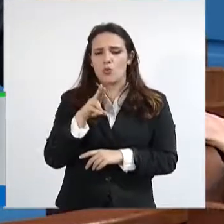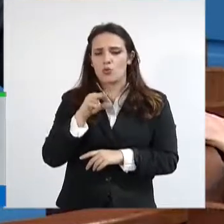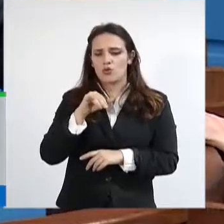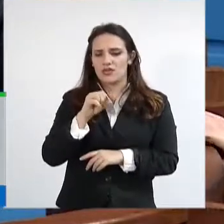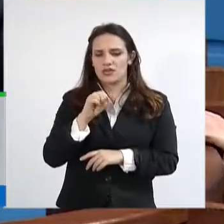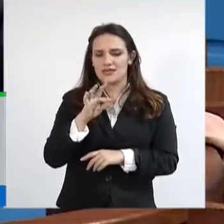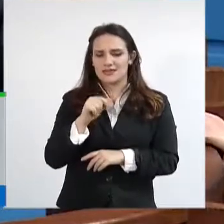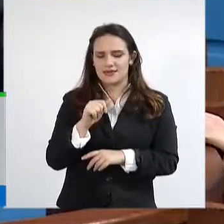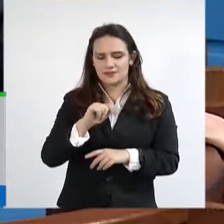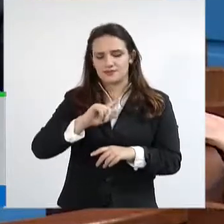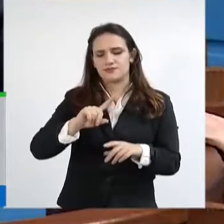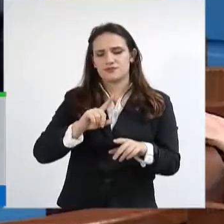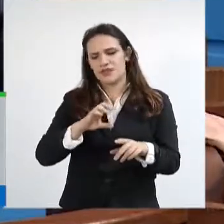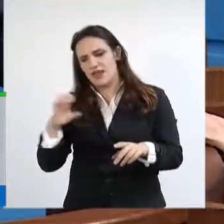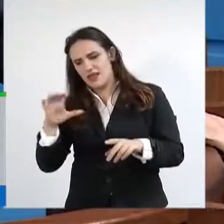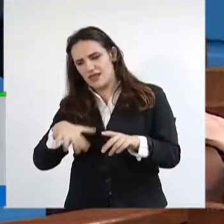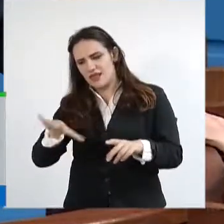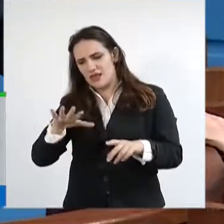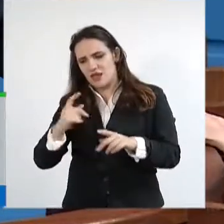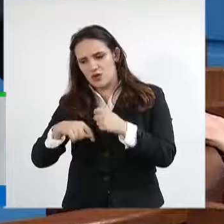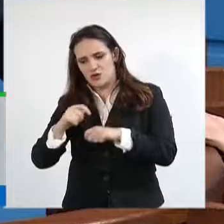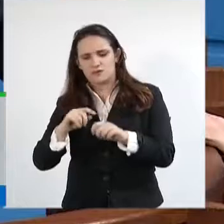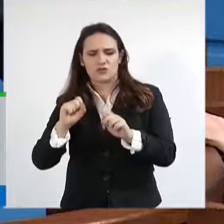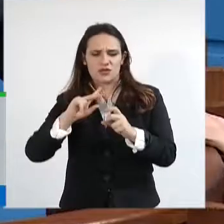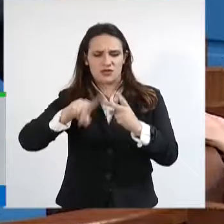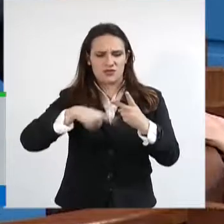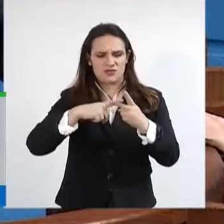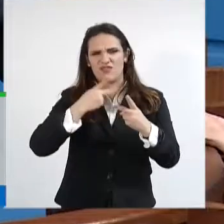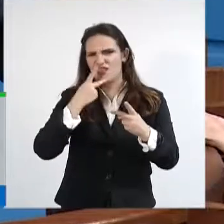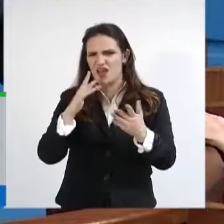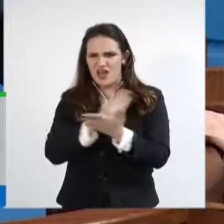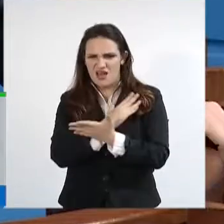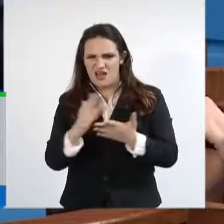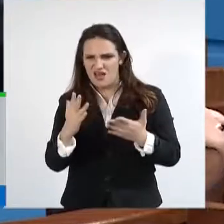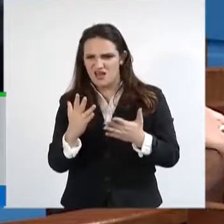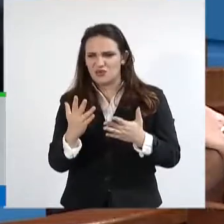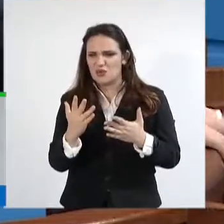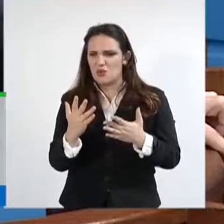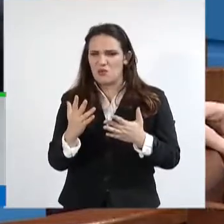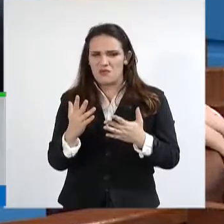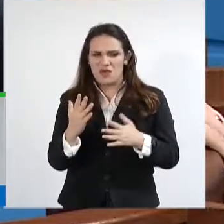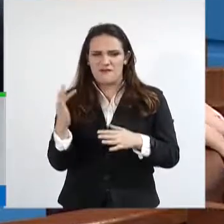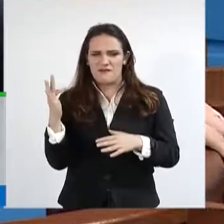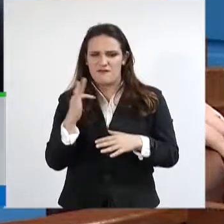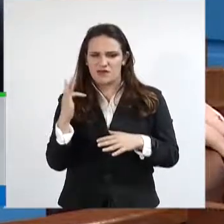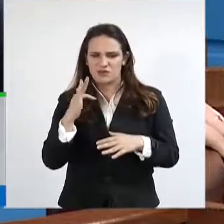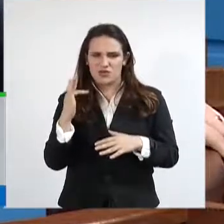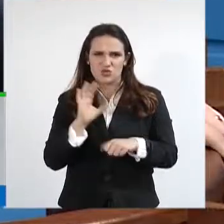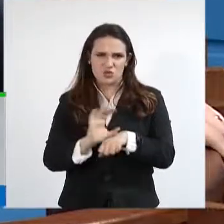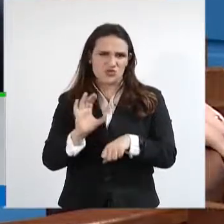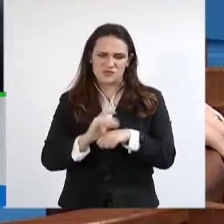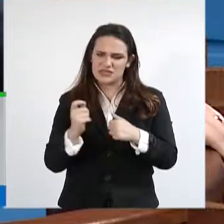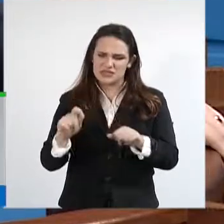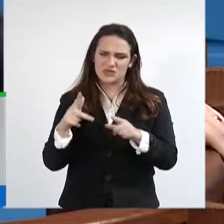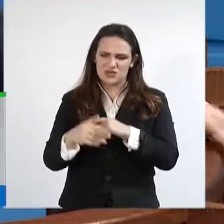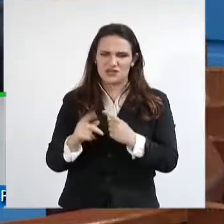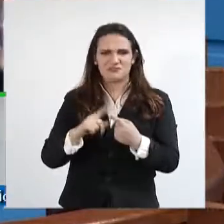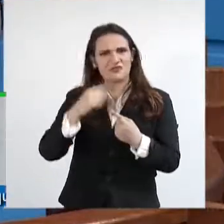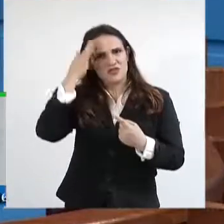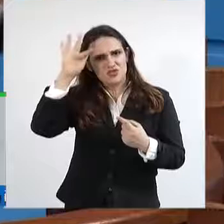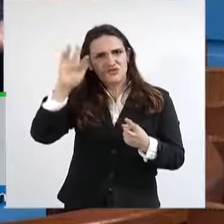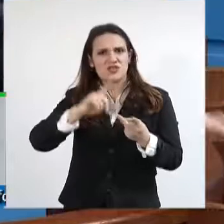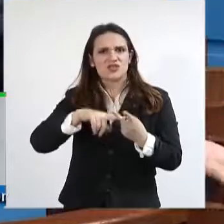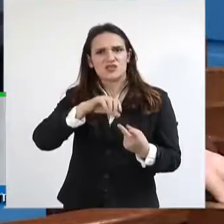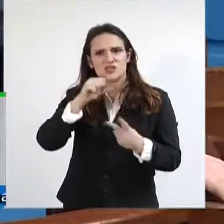Depois, ele diz que algumas áreas não são importantes, tem que tirar dinheiro mesmo da filosofia, da sociologia, e passar